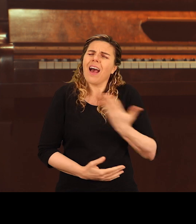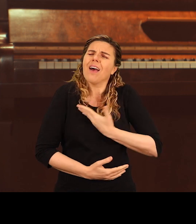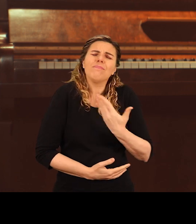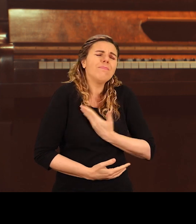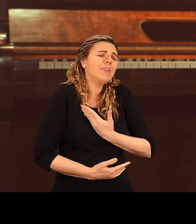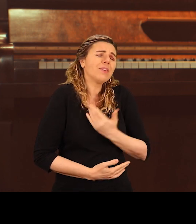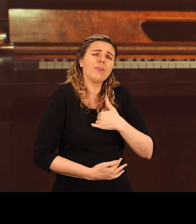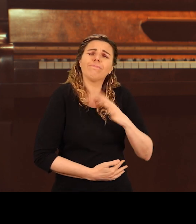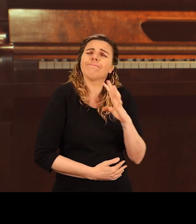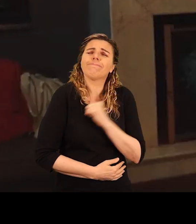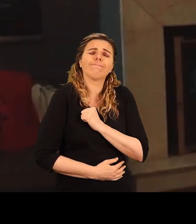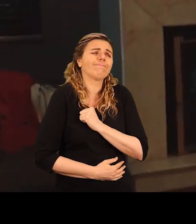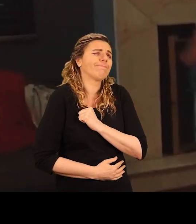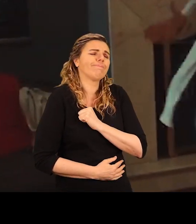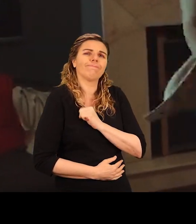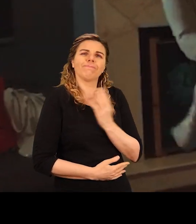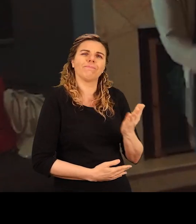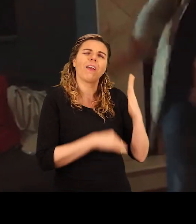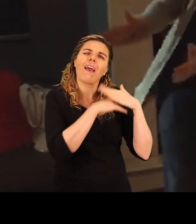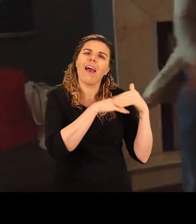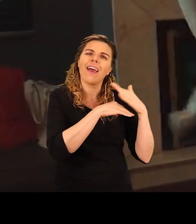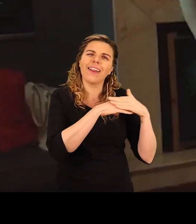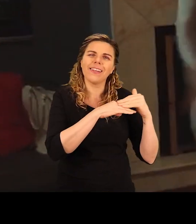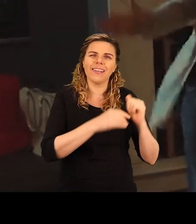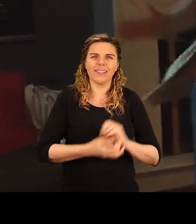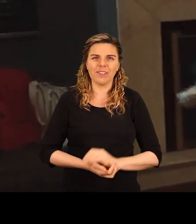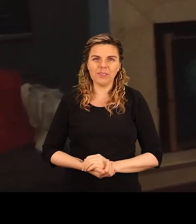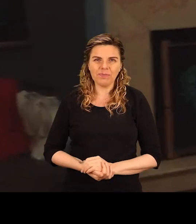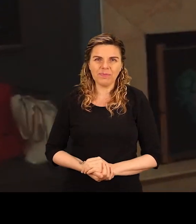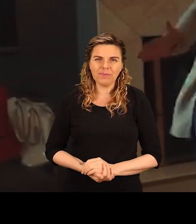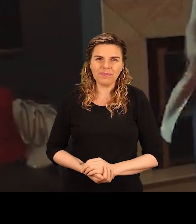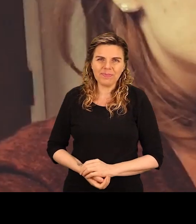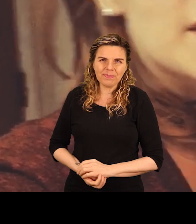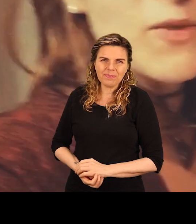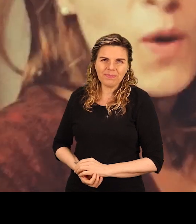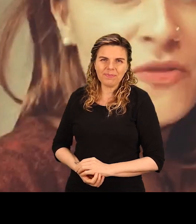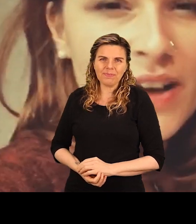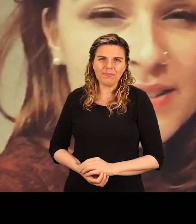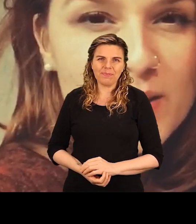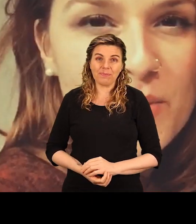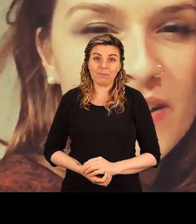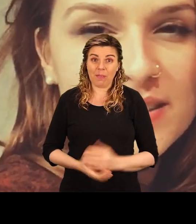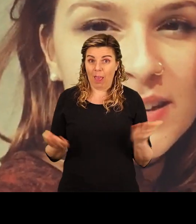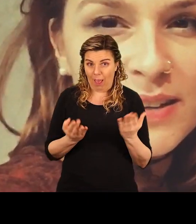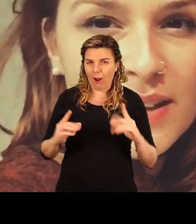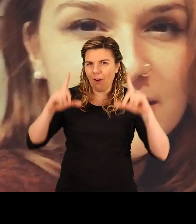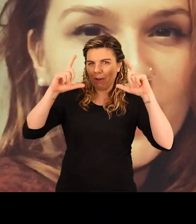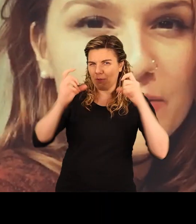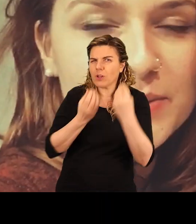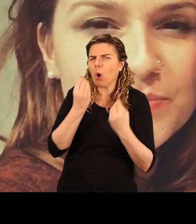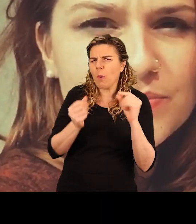profundo amor, admiração, carinho. Em uma sala, Luísa e Estevão dançam sincronizados. Estevão, como faz